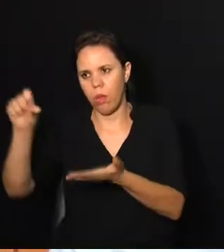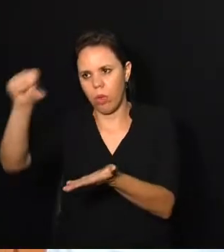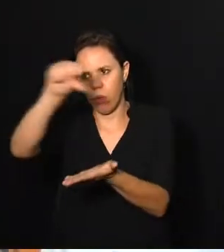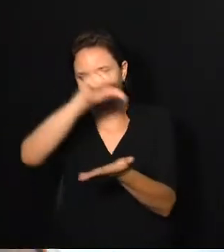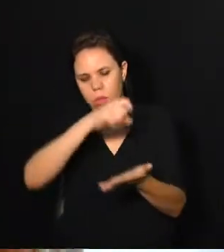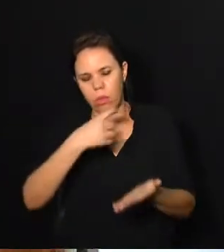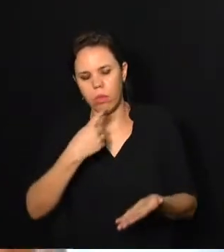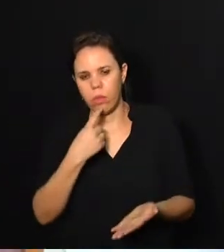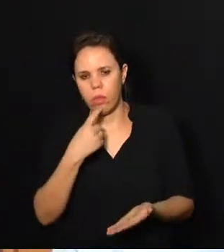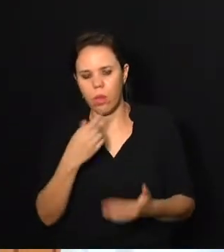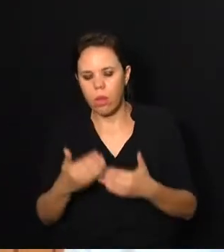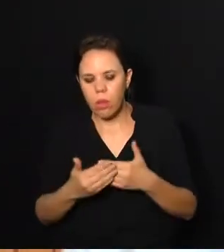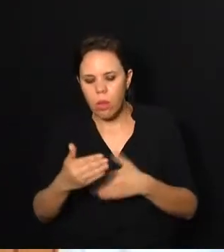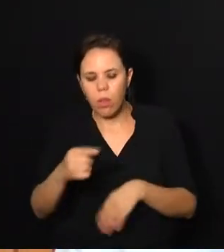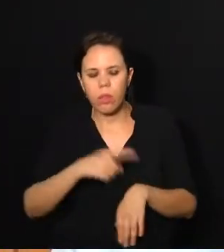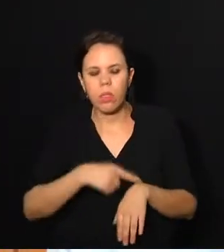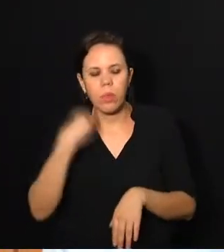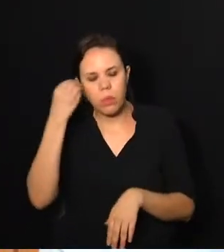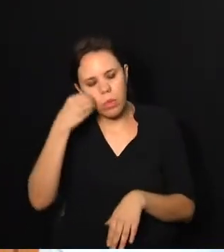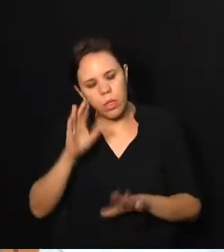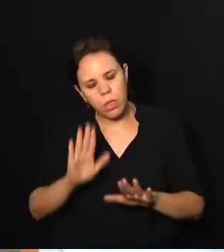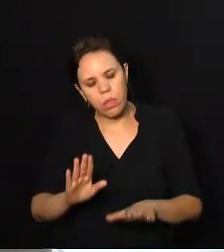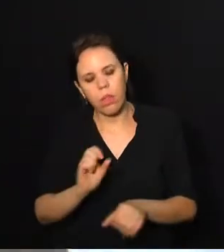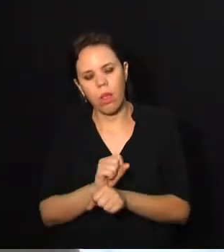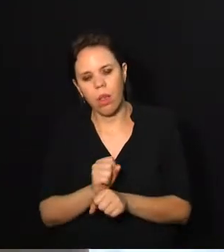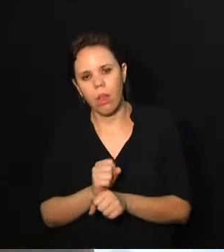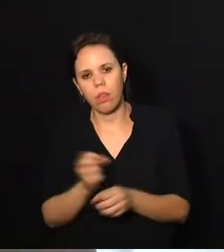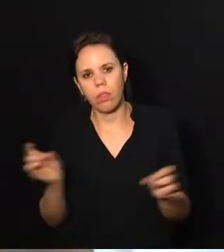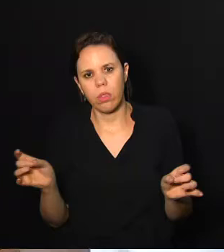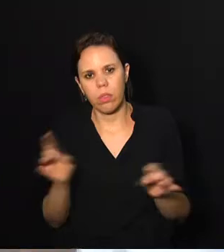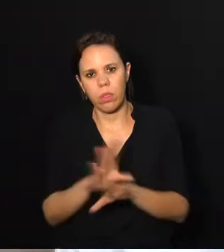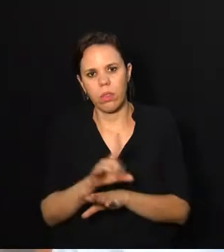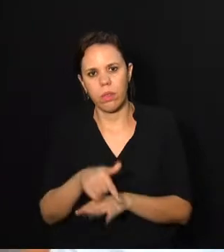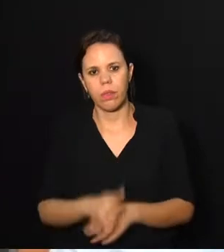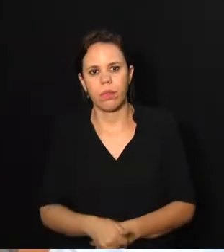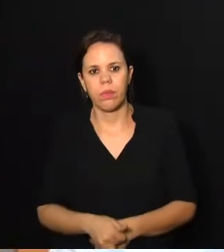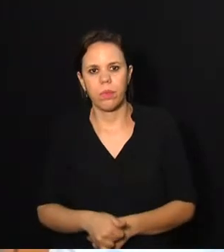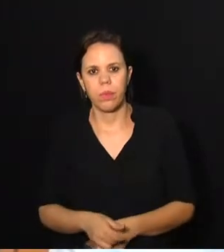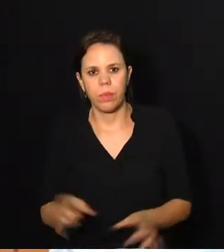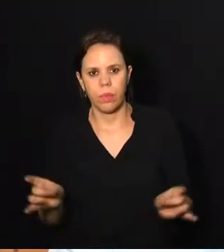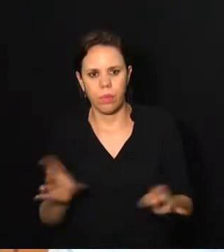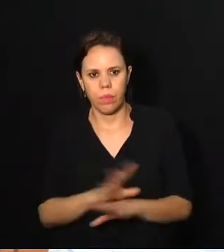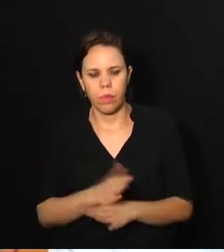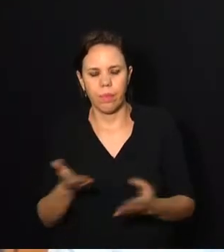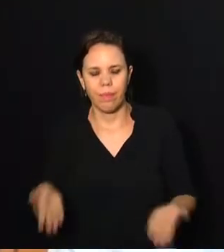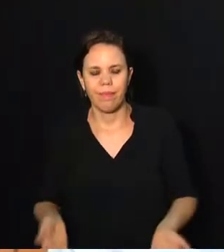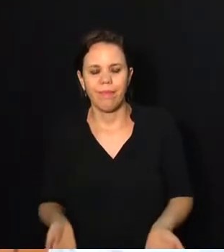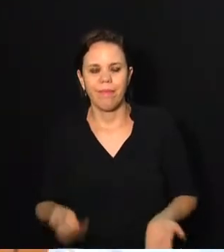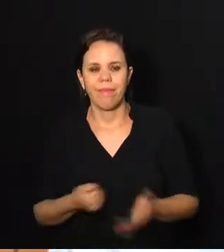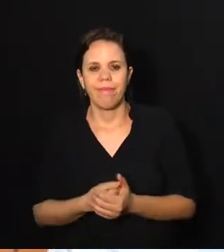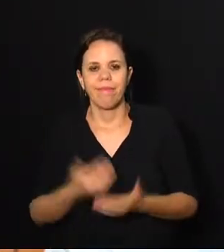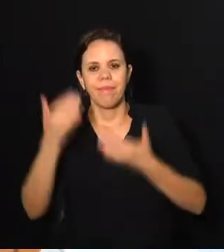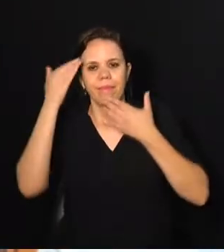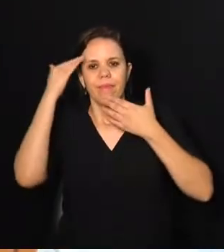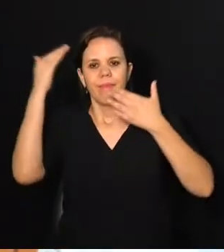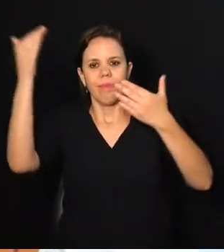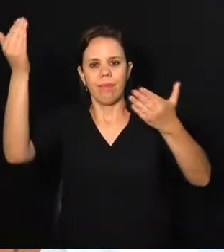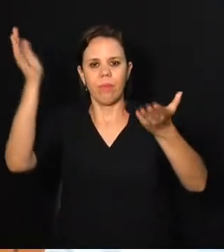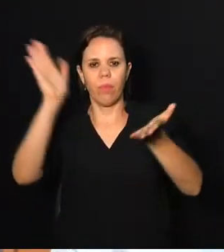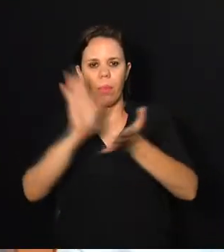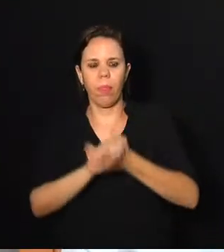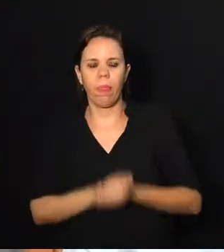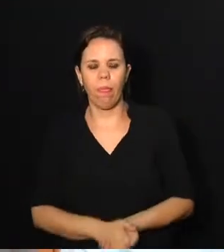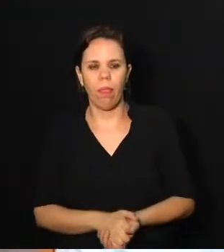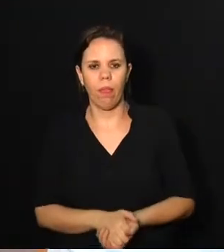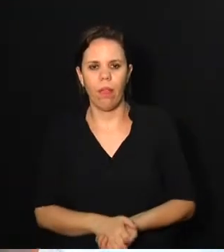tempo e experiência. Então, eu só queria encerrar com isso aqui. Vou encerrar o nosso debate aqui, agradecer ao